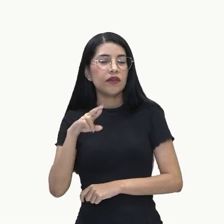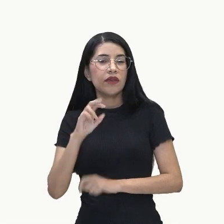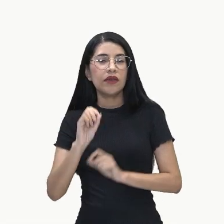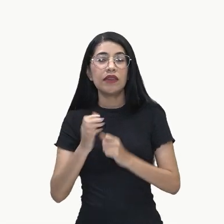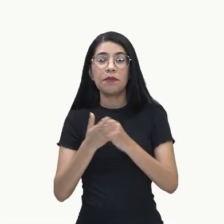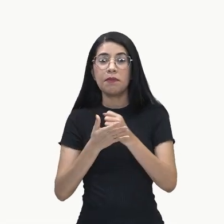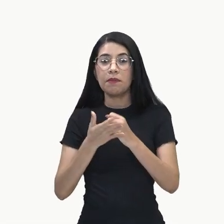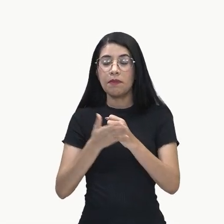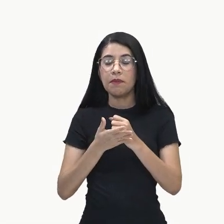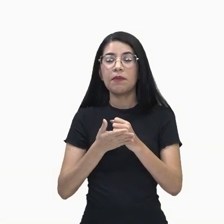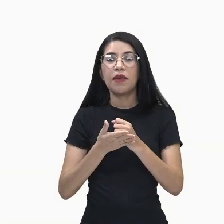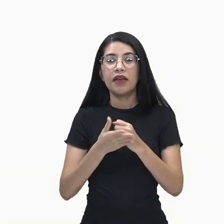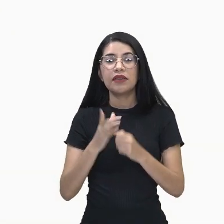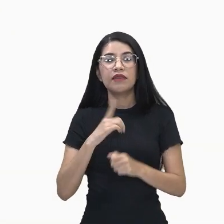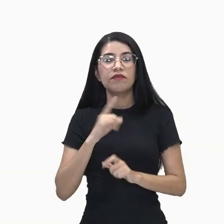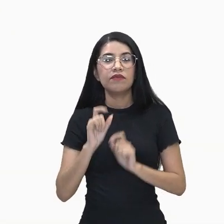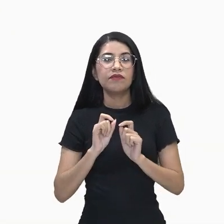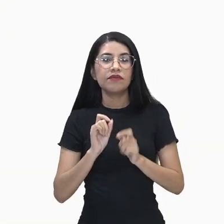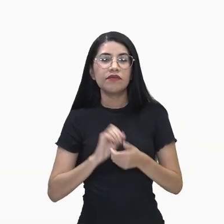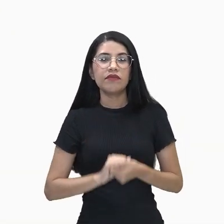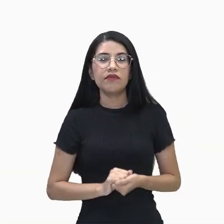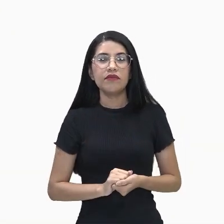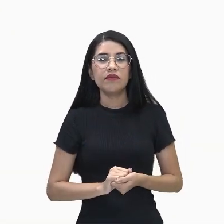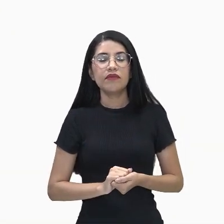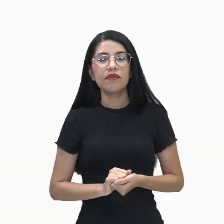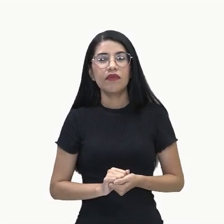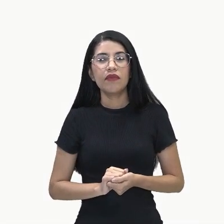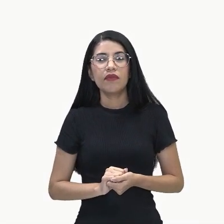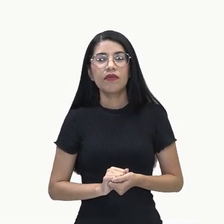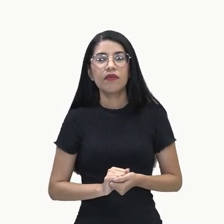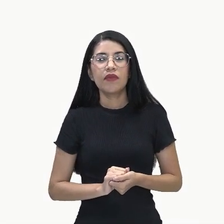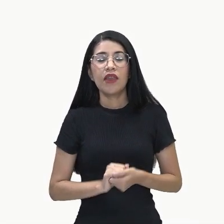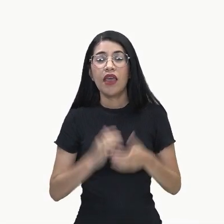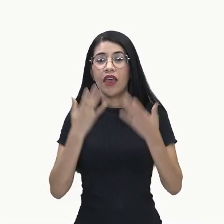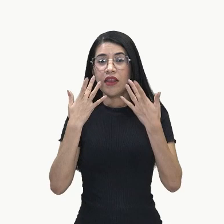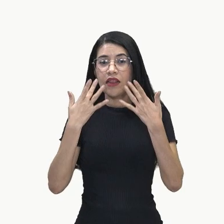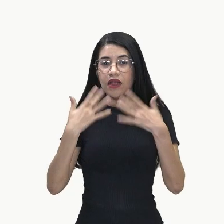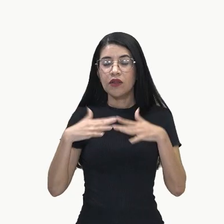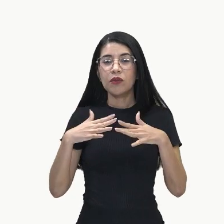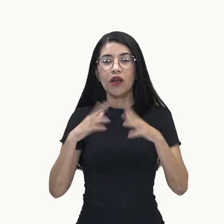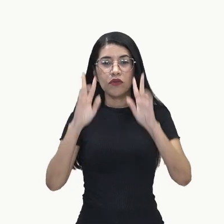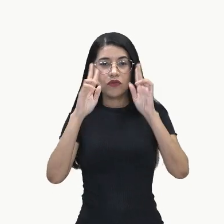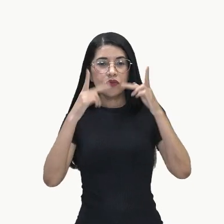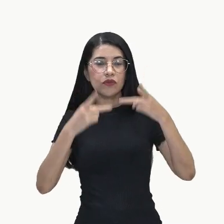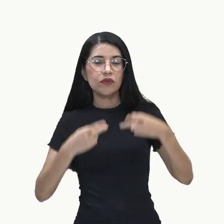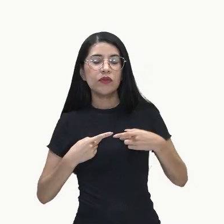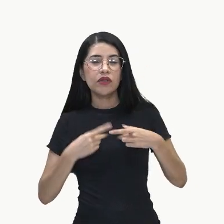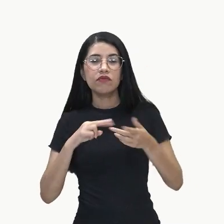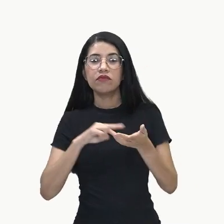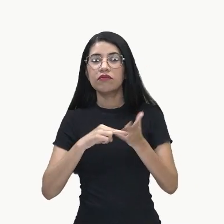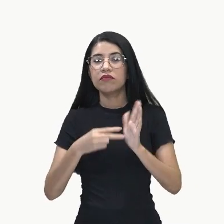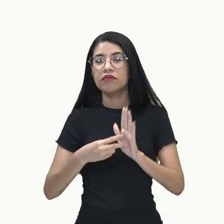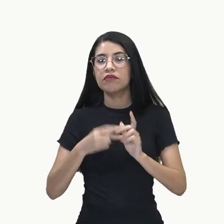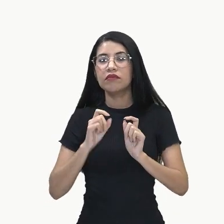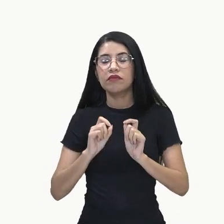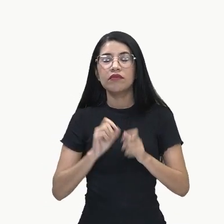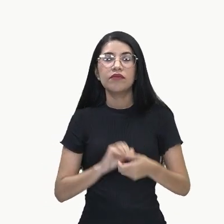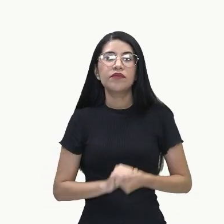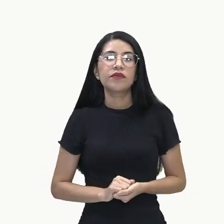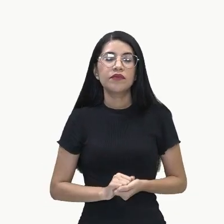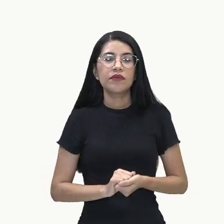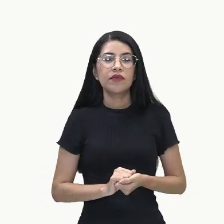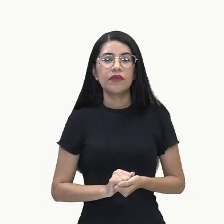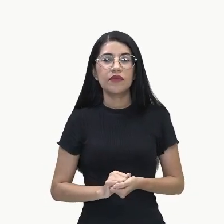lógicos, então, eles seriam o quê? Eles seriam inatos. Ou seja,